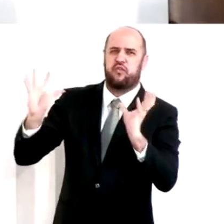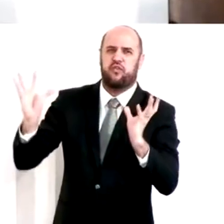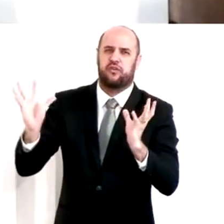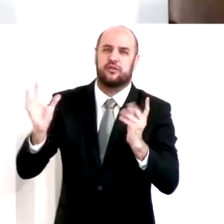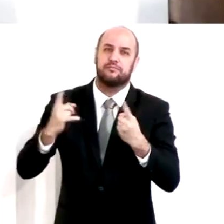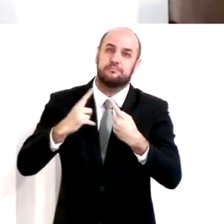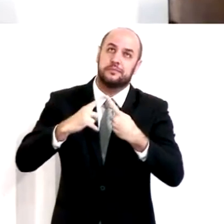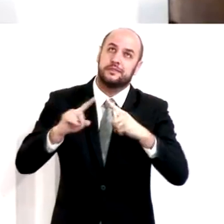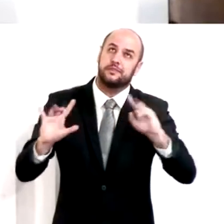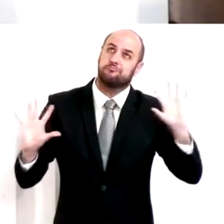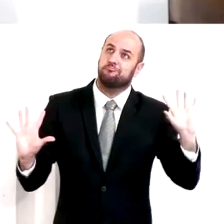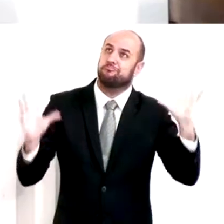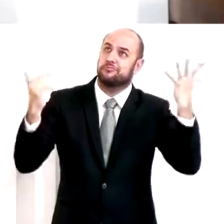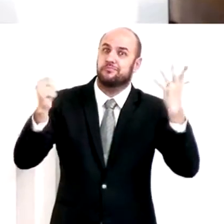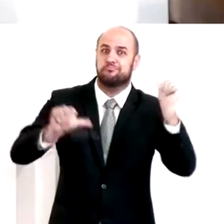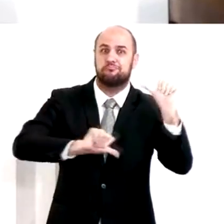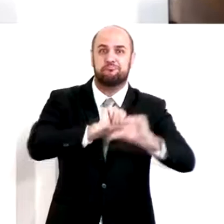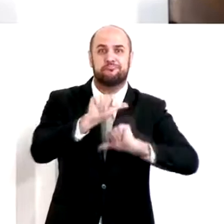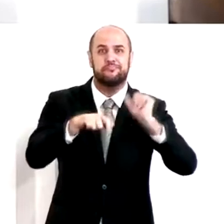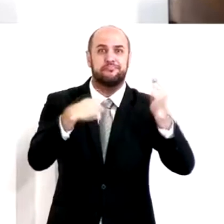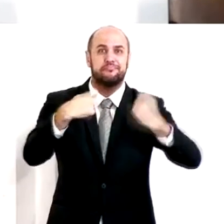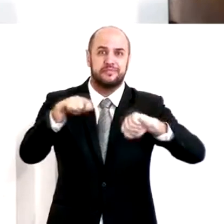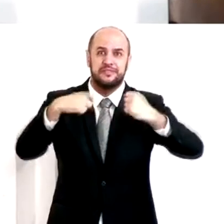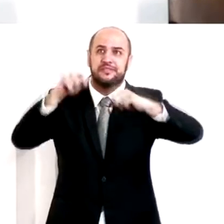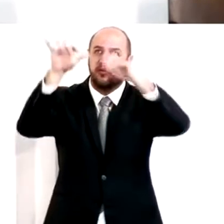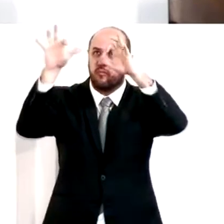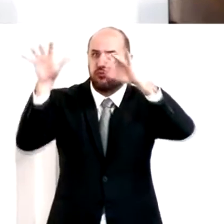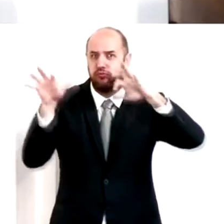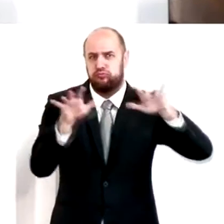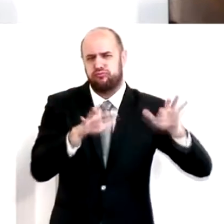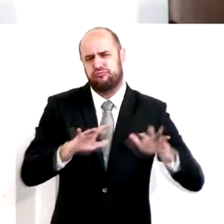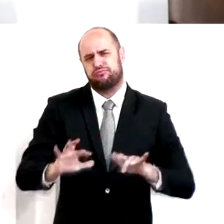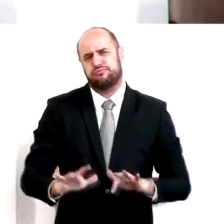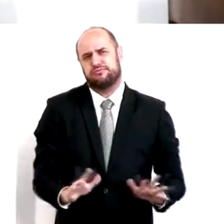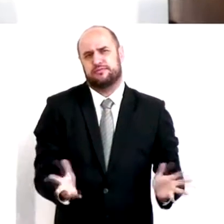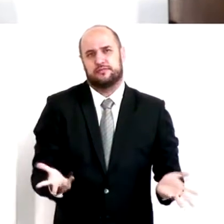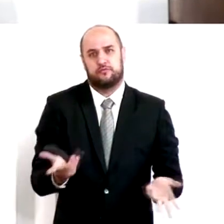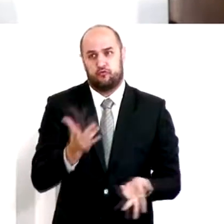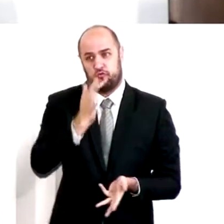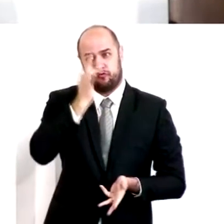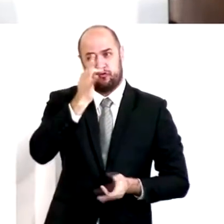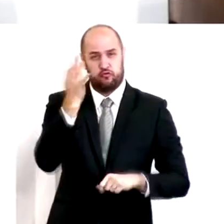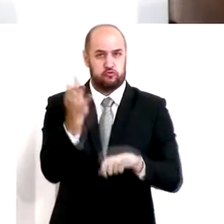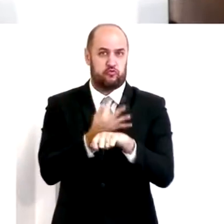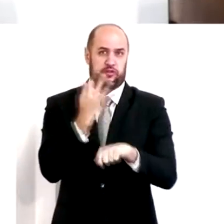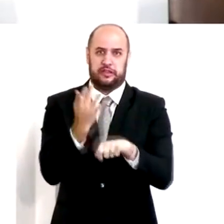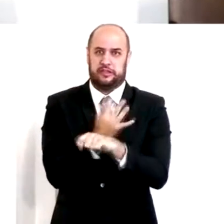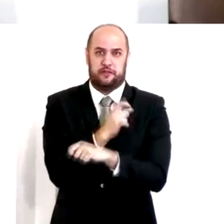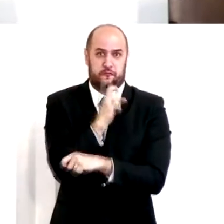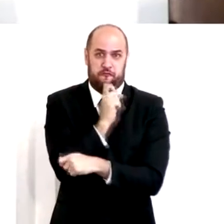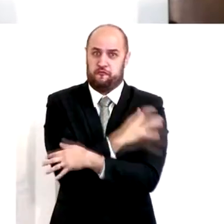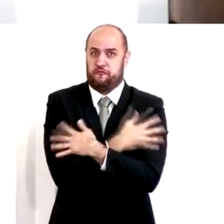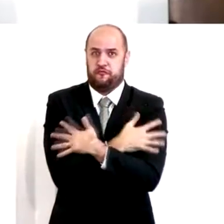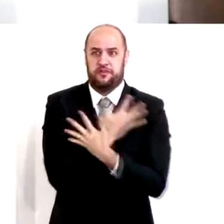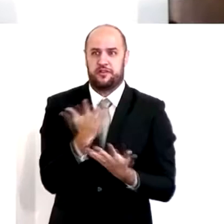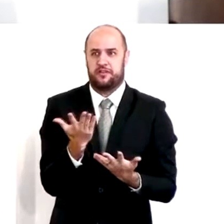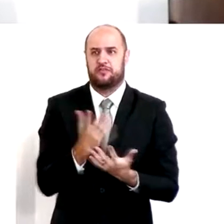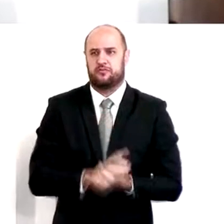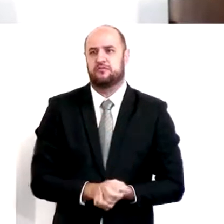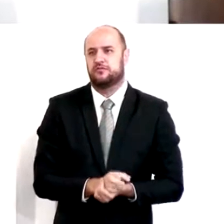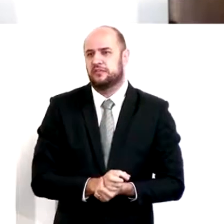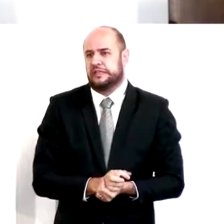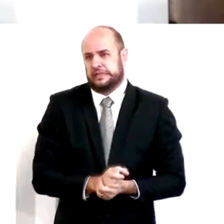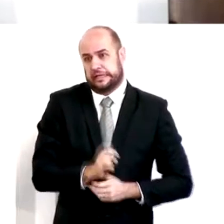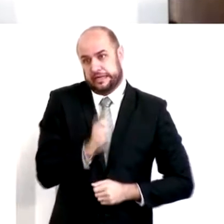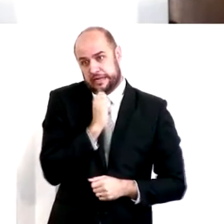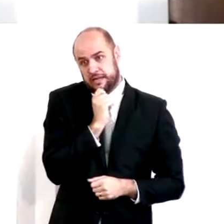tempo chega, ela precisa se preparar para o inverno, as flores não vão suportar o inverno que vem pela frente, embora não seja um